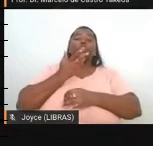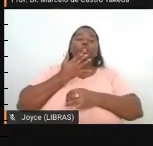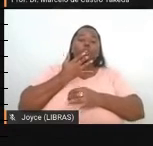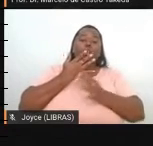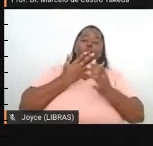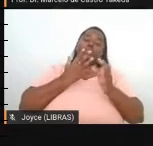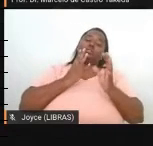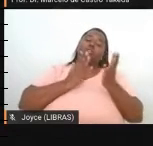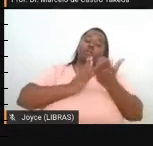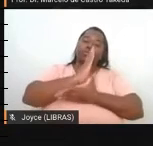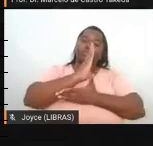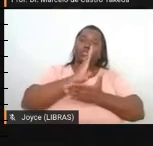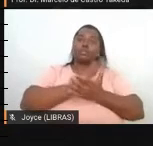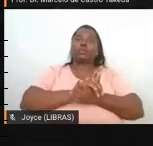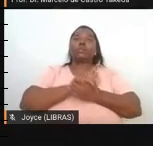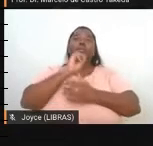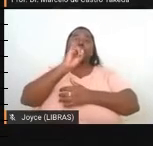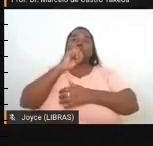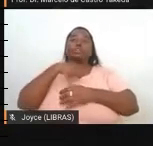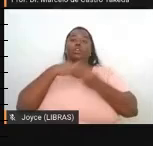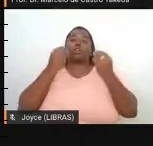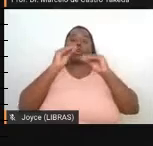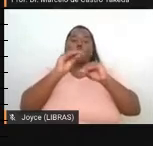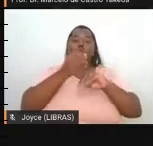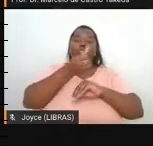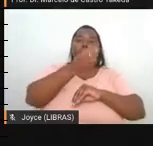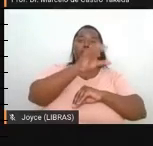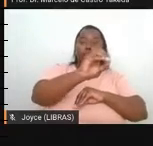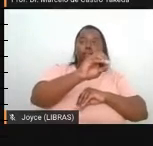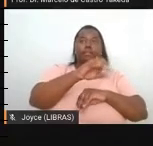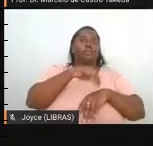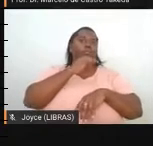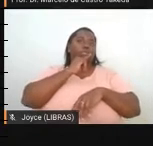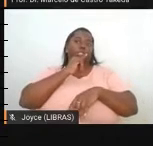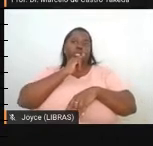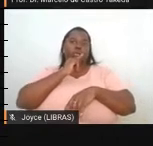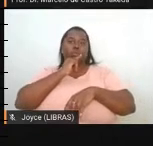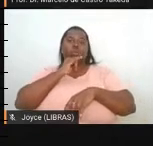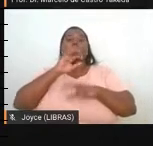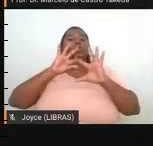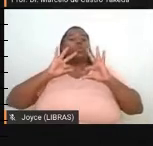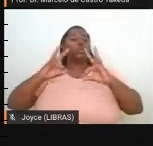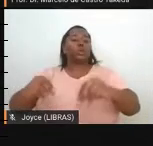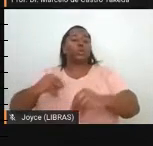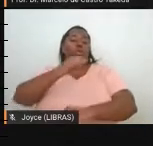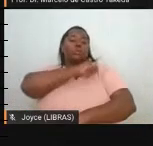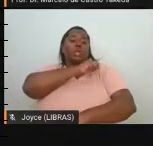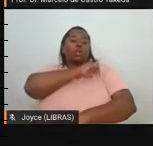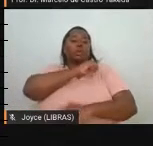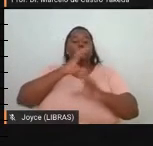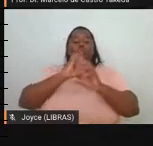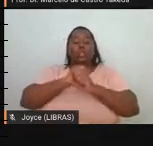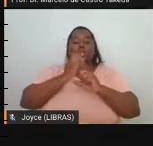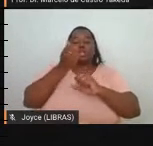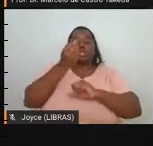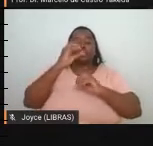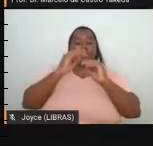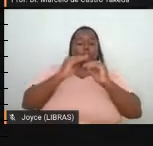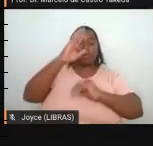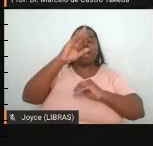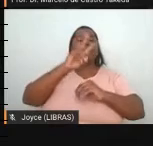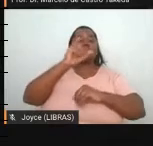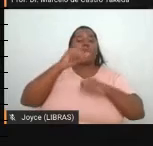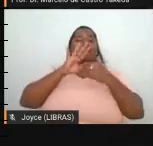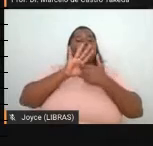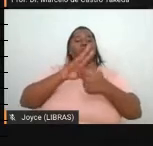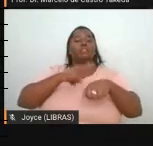coloco 60, por exemplo, todos os alunos no livro de notas, nessa atividade que tirarem acima de 60, vão aparecer em verde. Abaixo de 60 vão